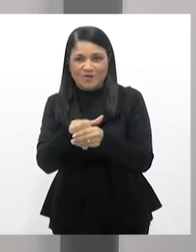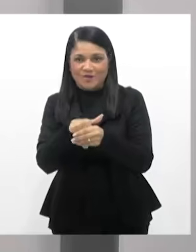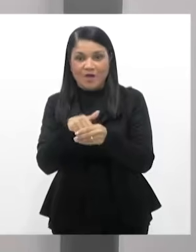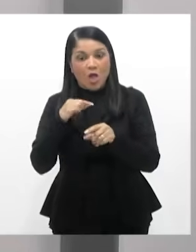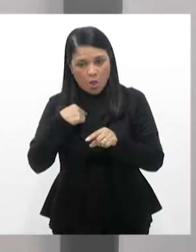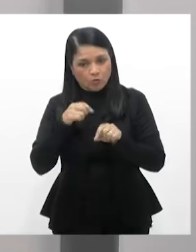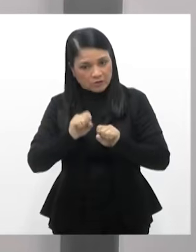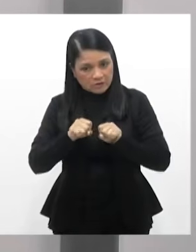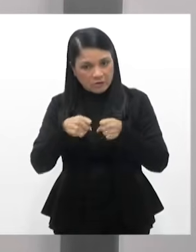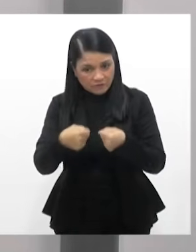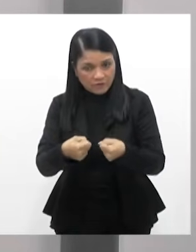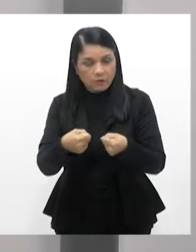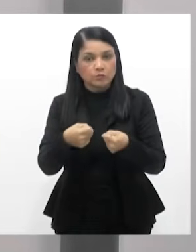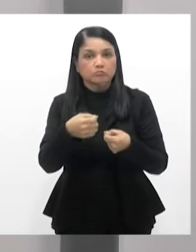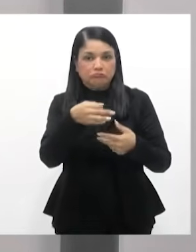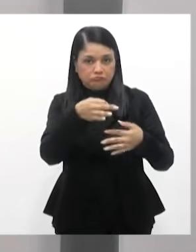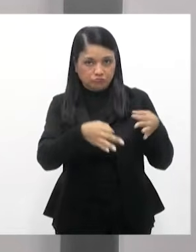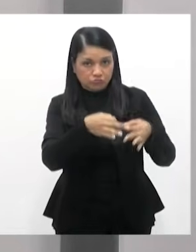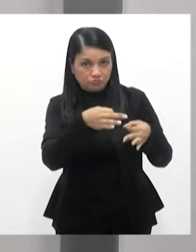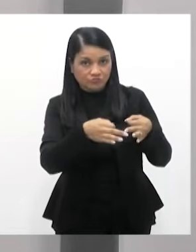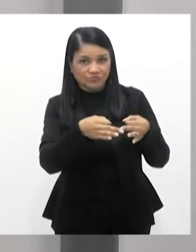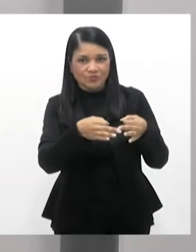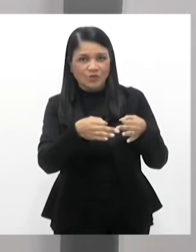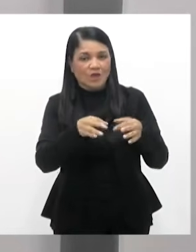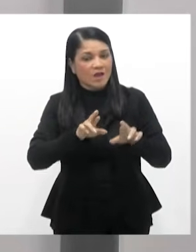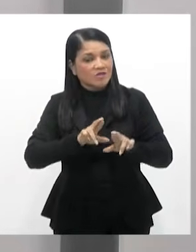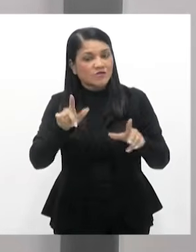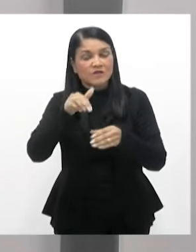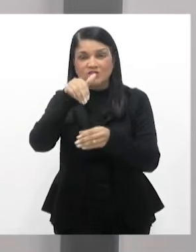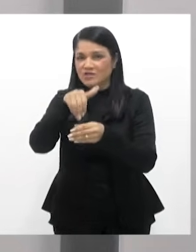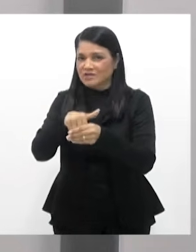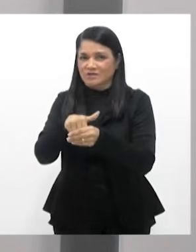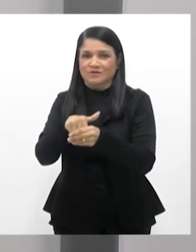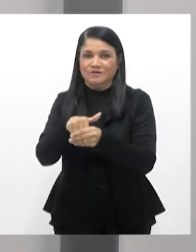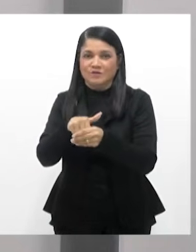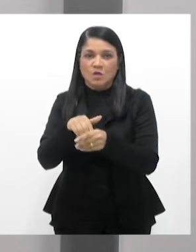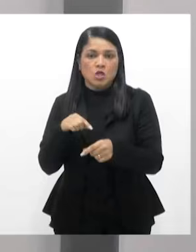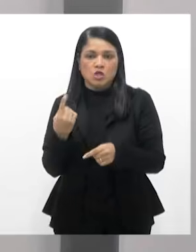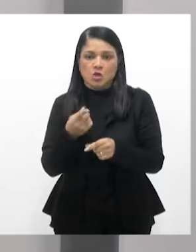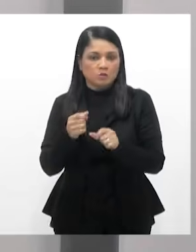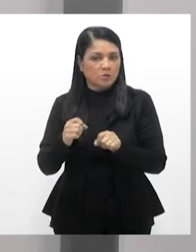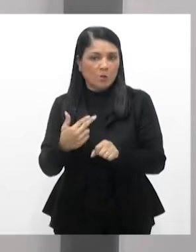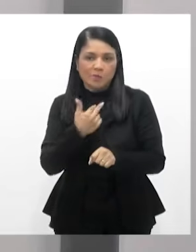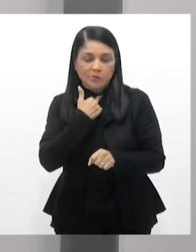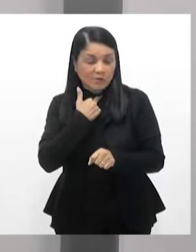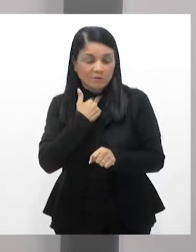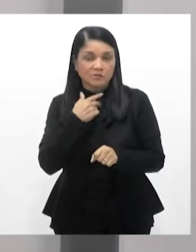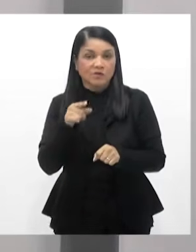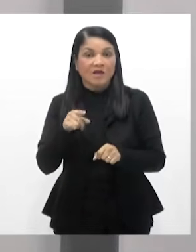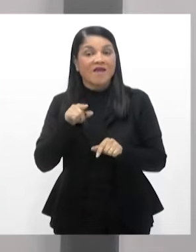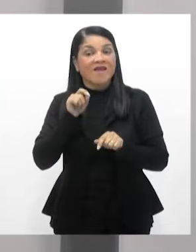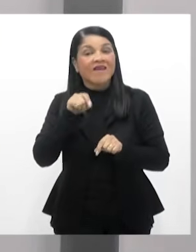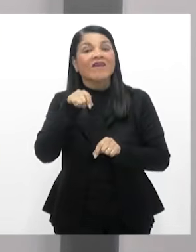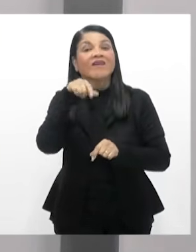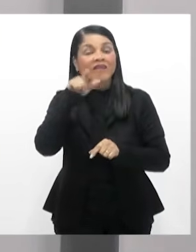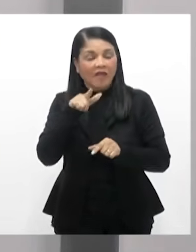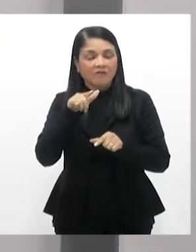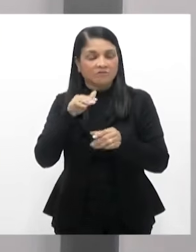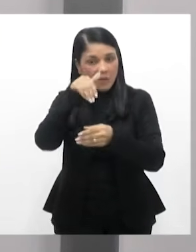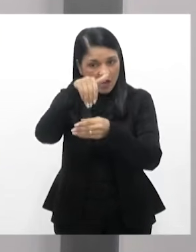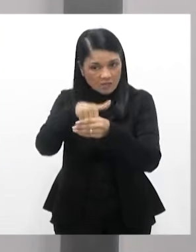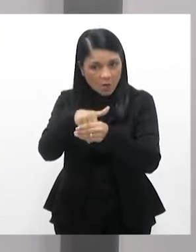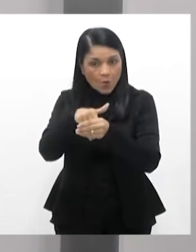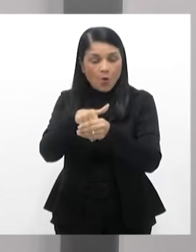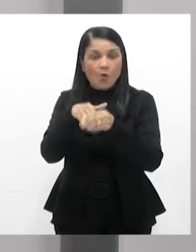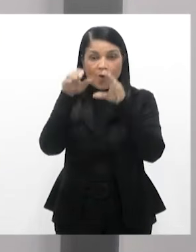defendo a tese jurídica aqui, que não é, a gente não está tratando de legislação eleitoral porque não temos competência para isso. Quem tem competência para tratar de legislação eleitoral é o Congresso